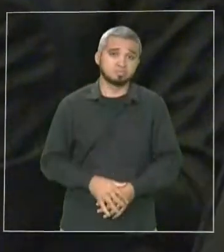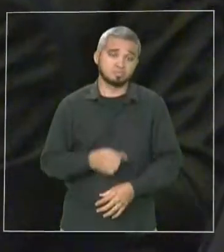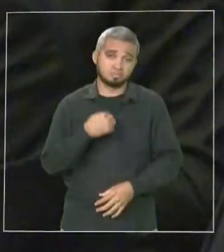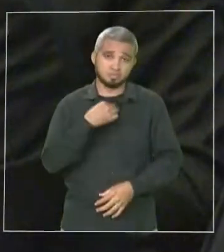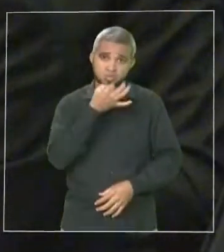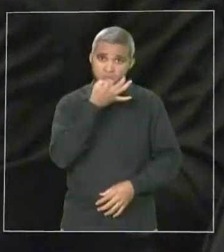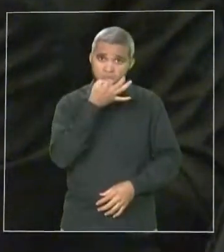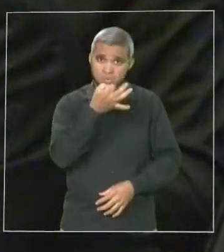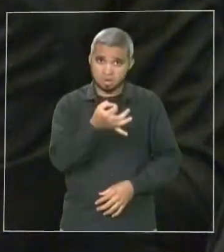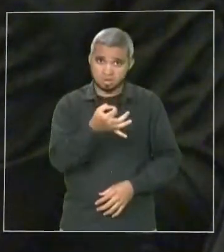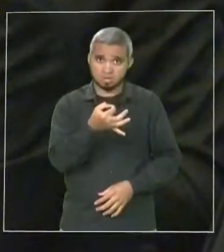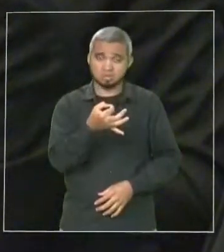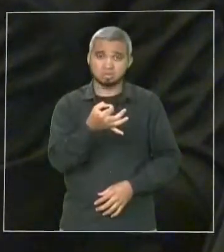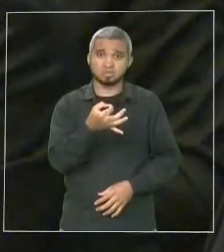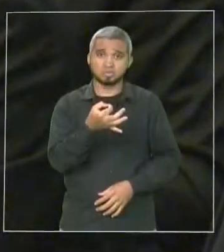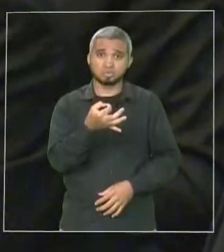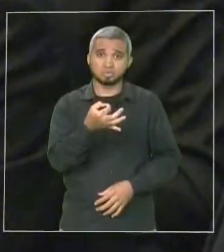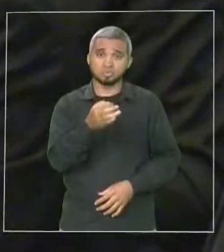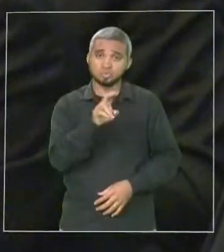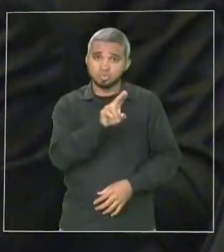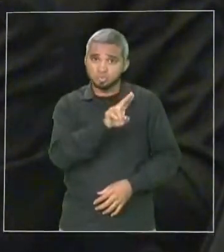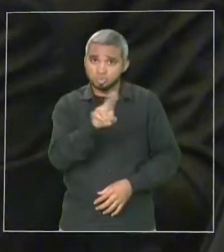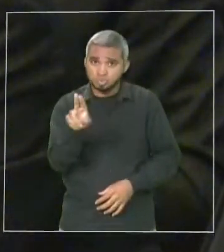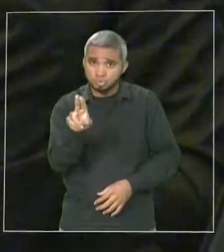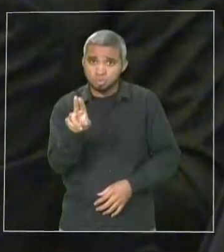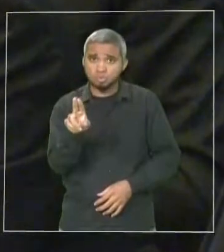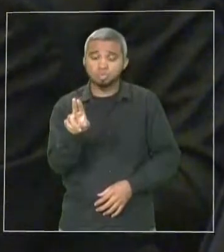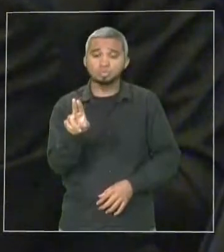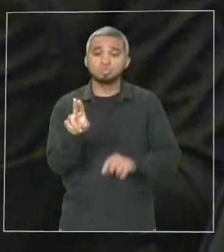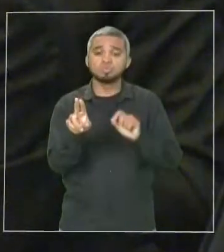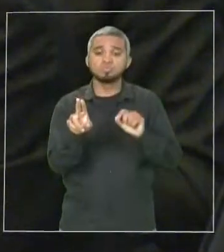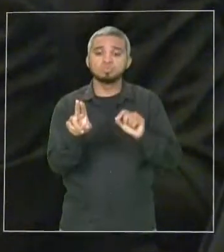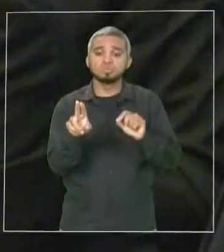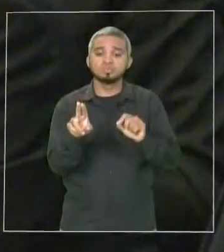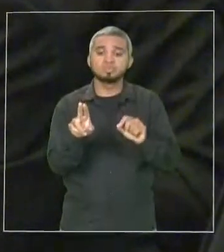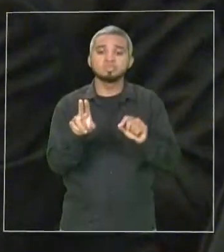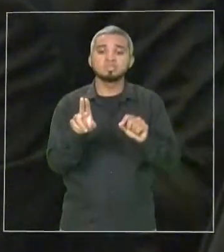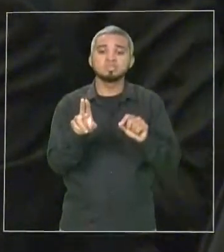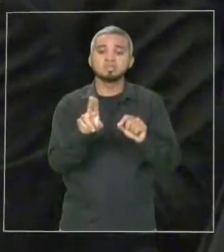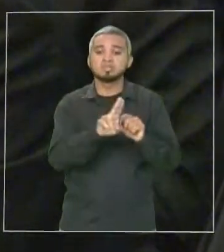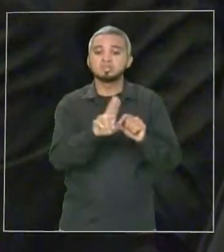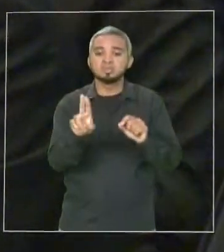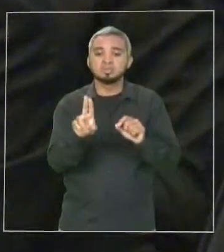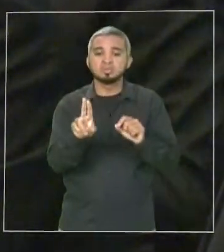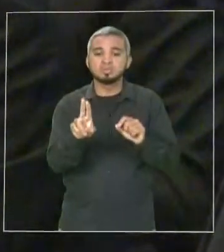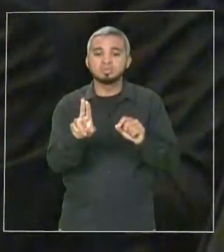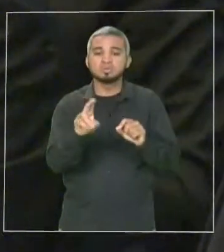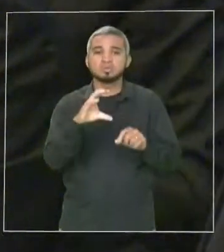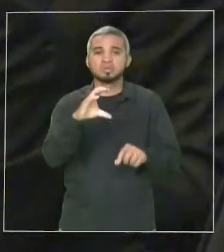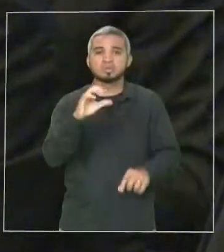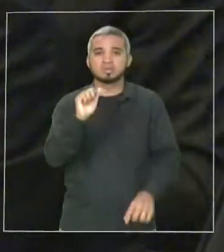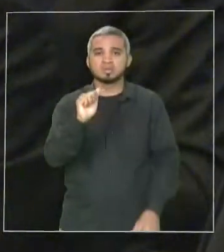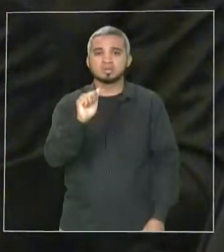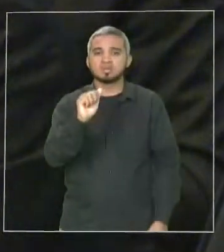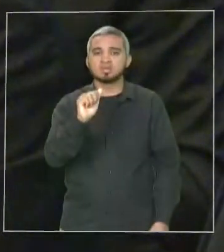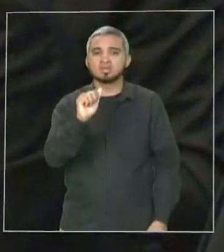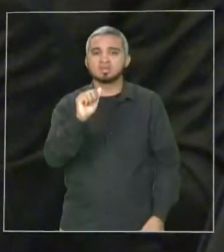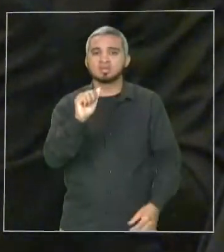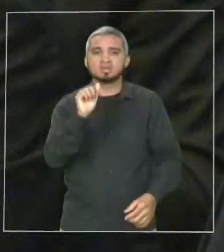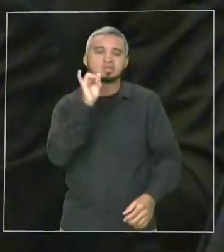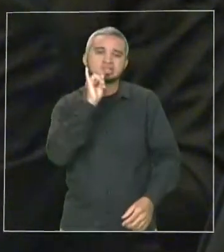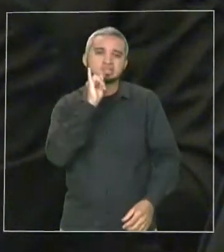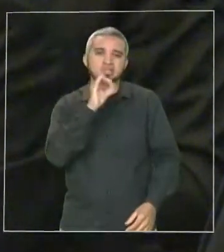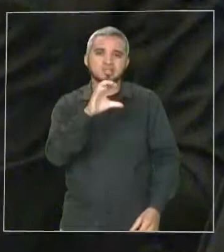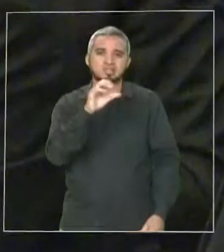nome, talvez mais indicado, seria o que usaram recentemente, Castelo de Areia, porque